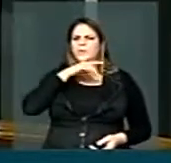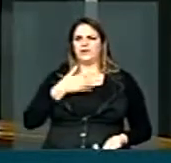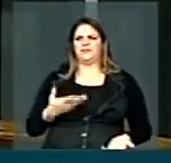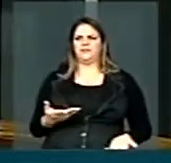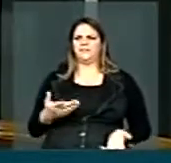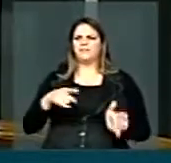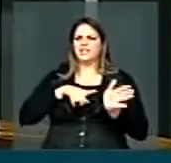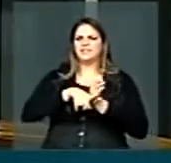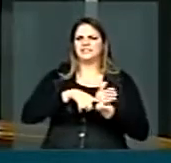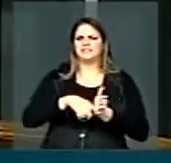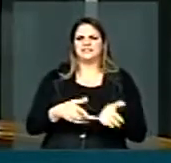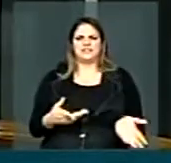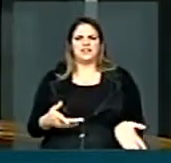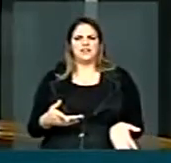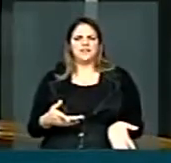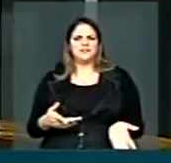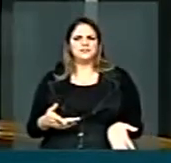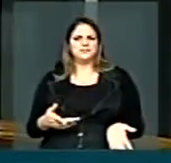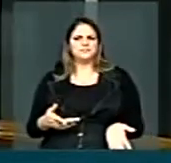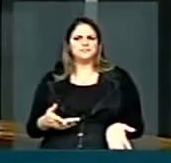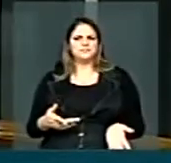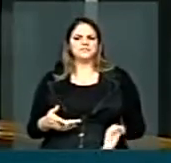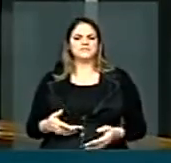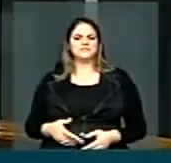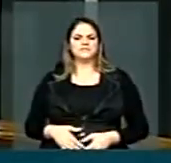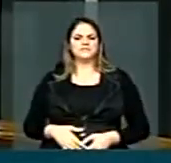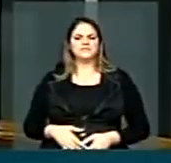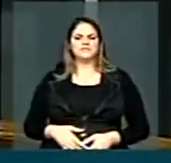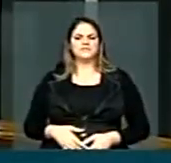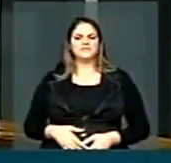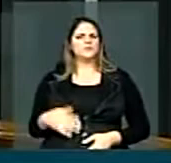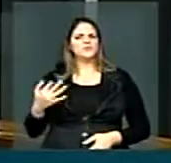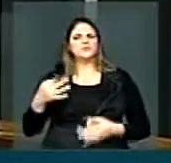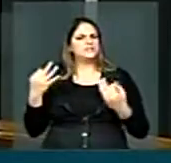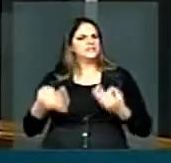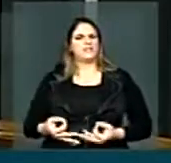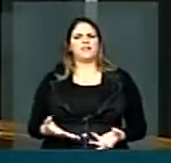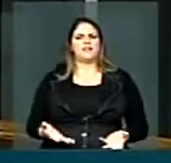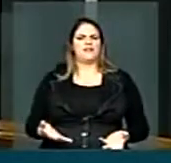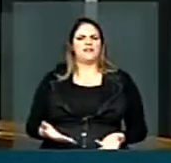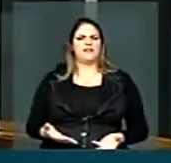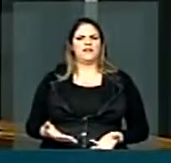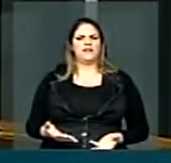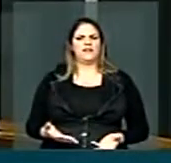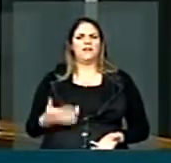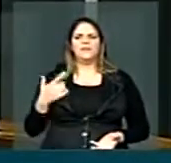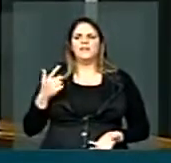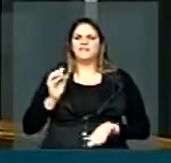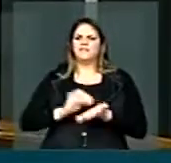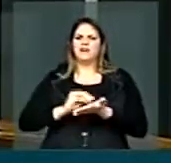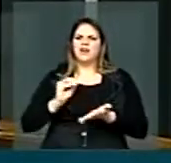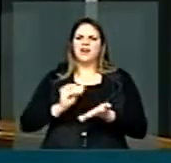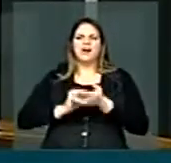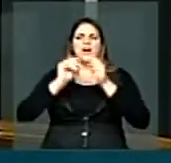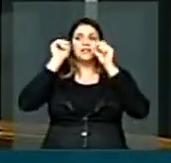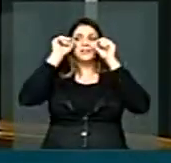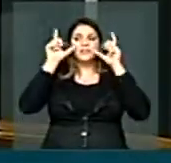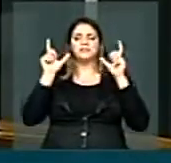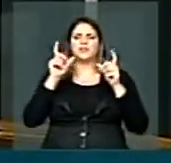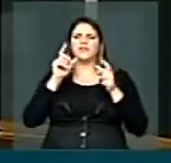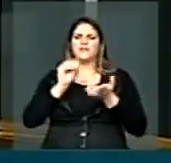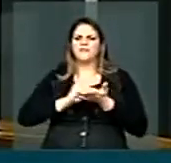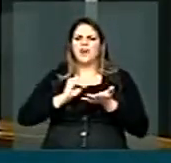exames são feitos pela metade, não são acompanhados, não são